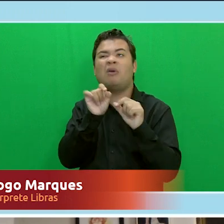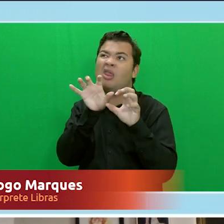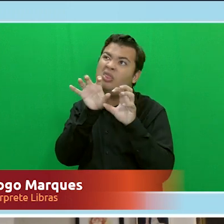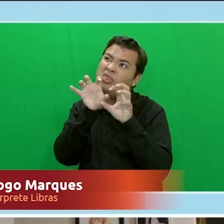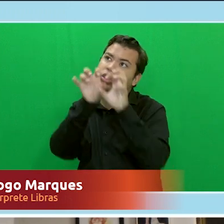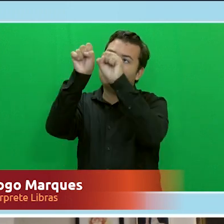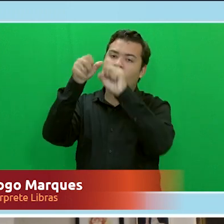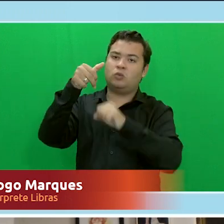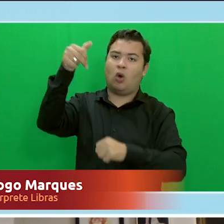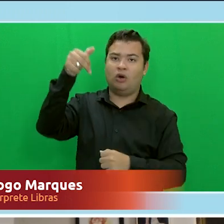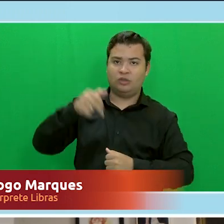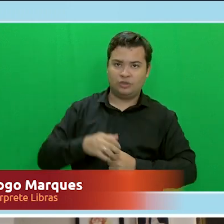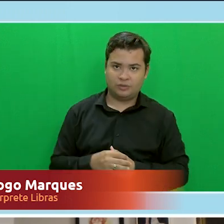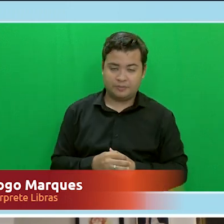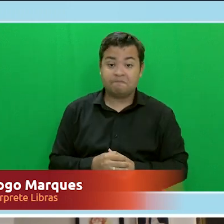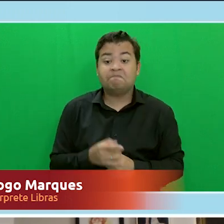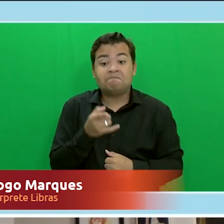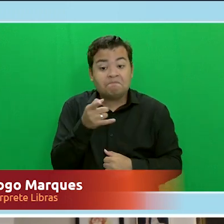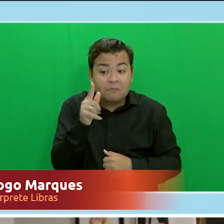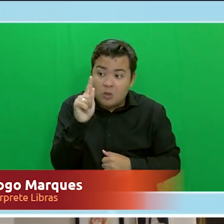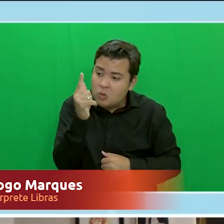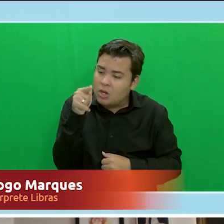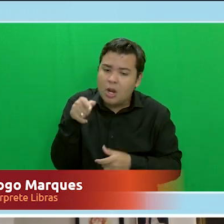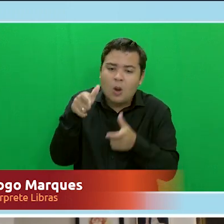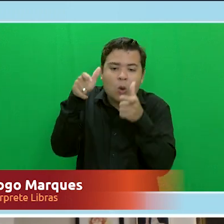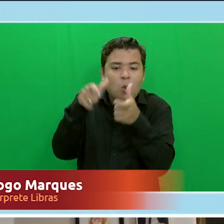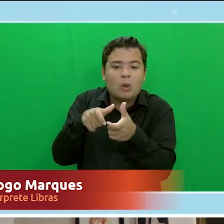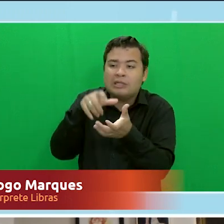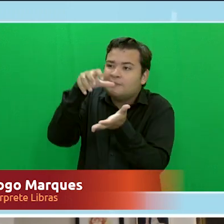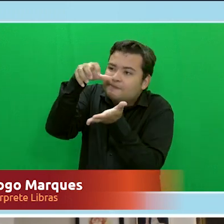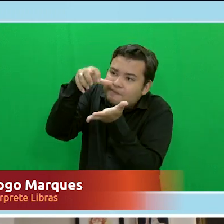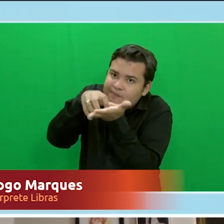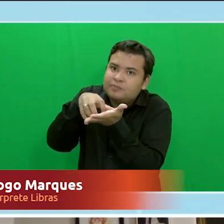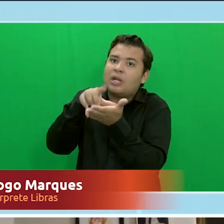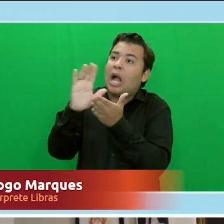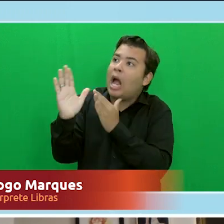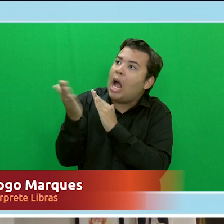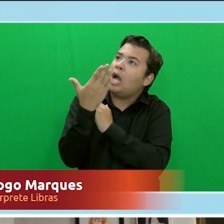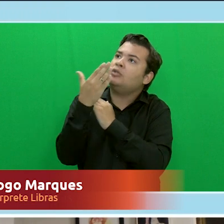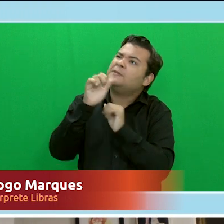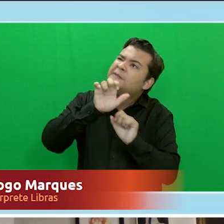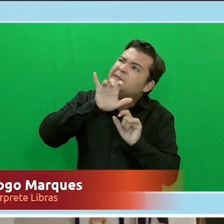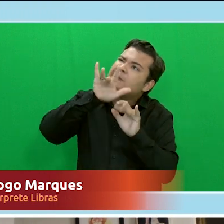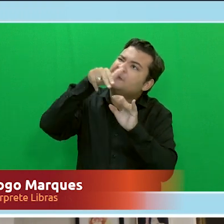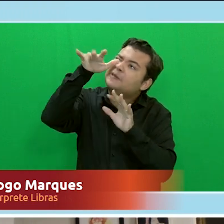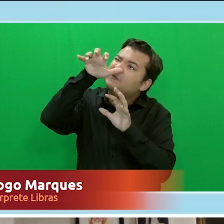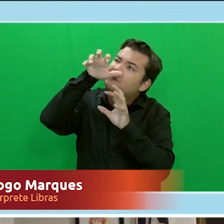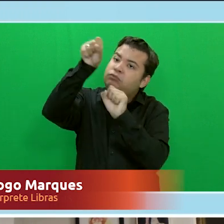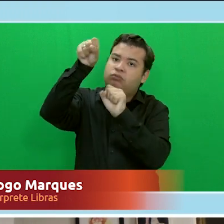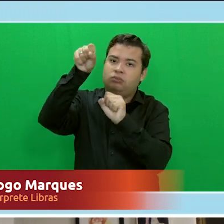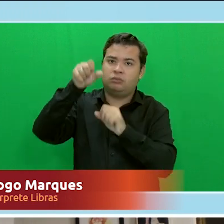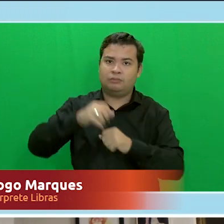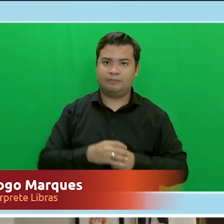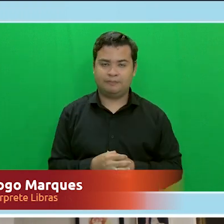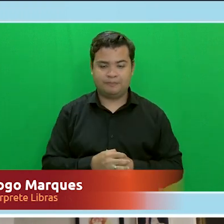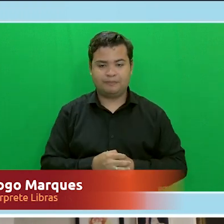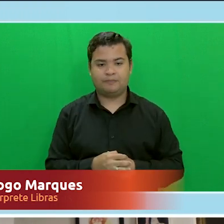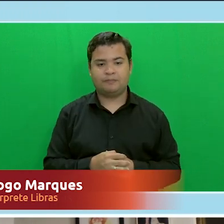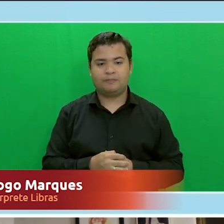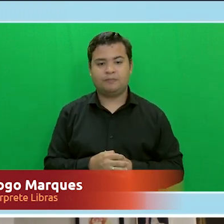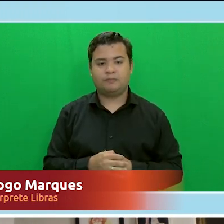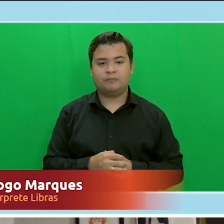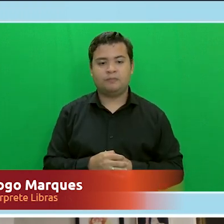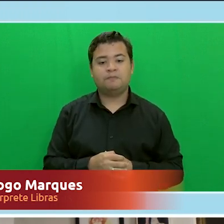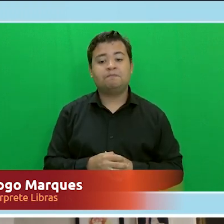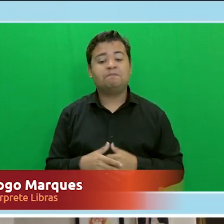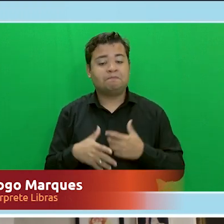do norte. Então, Goiânia ia ser essa ponta, esse suporte para a ocupação do norte,